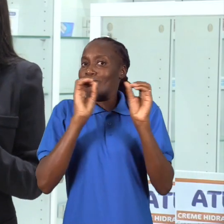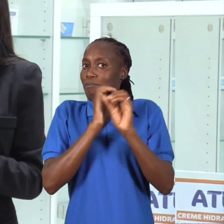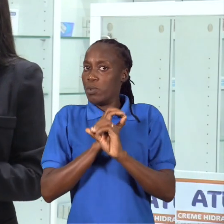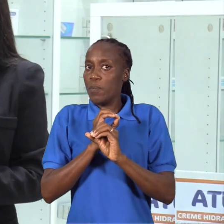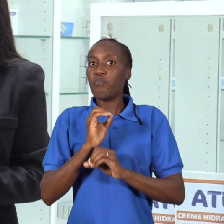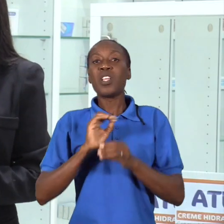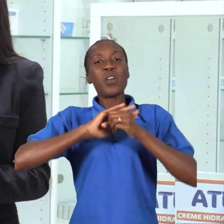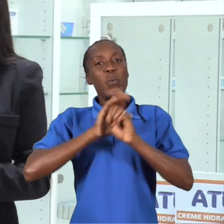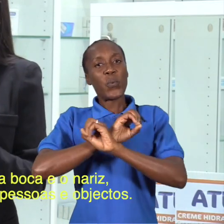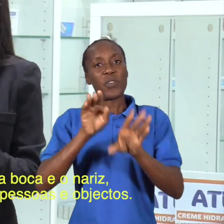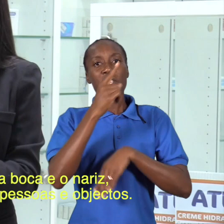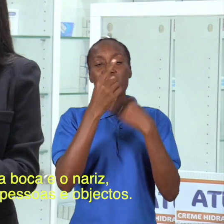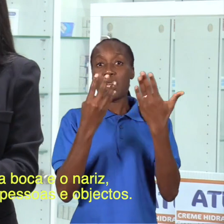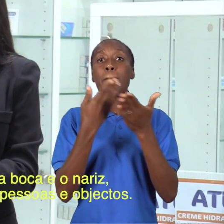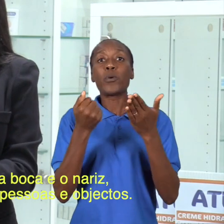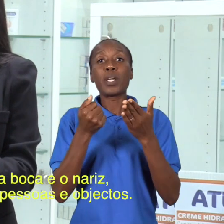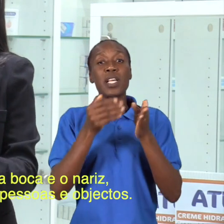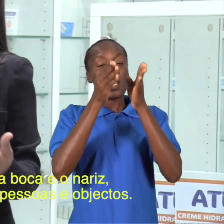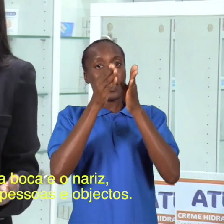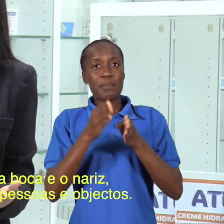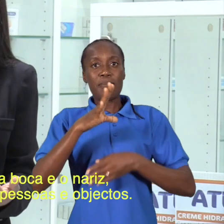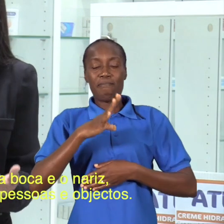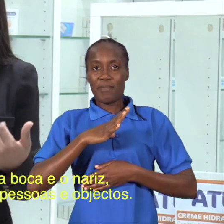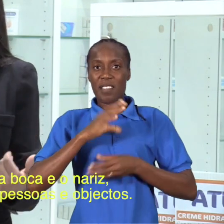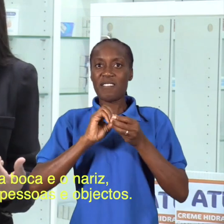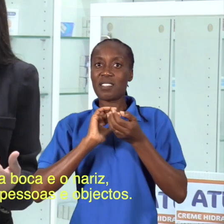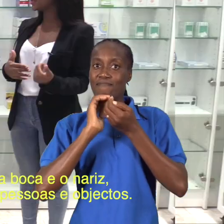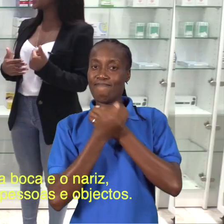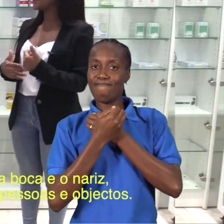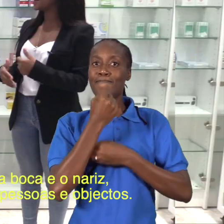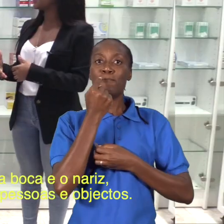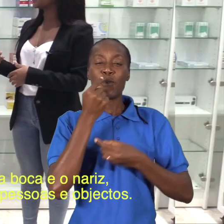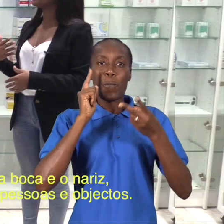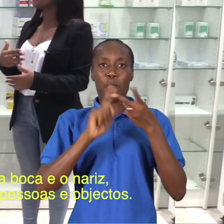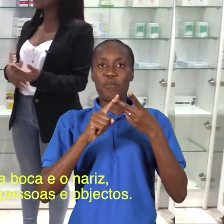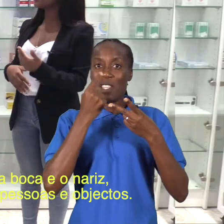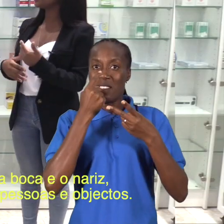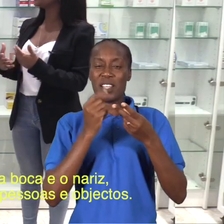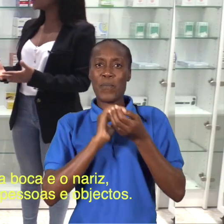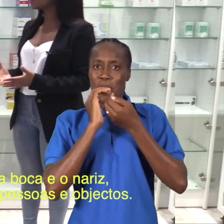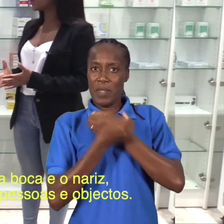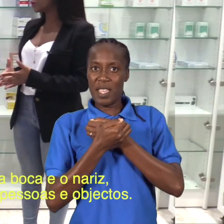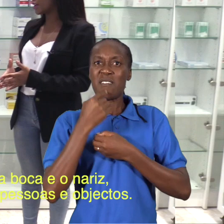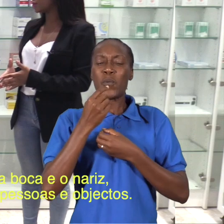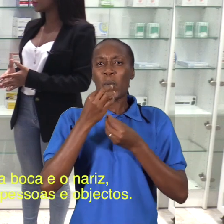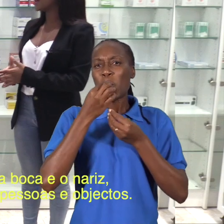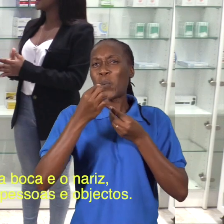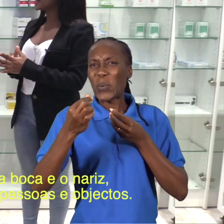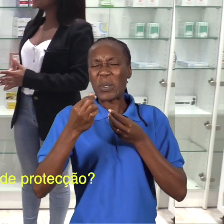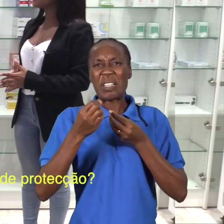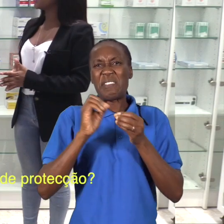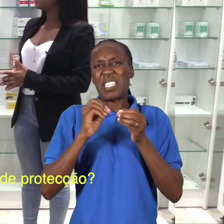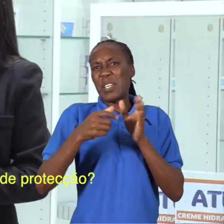e o nariz coberto, os fluidos dessa pessoa não passam para as outras pessoas e também para superfícies e outros objetos.